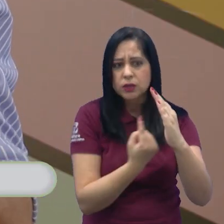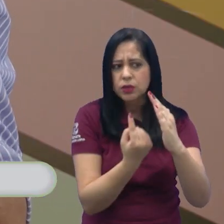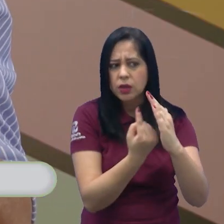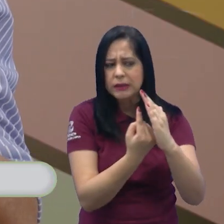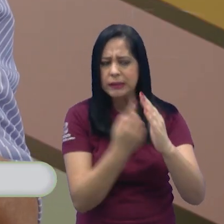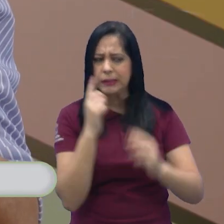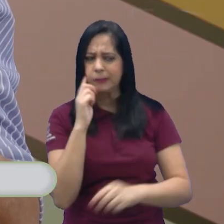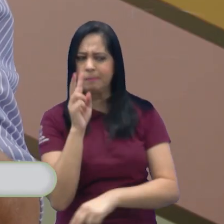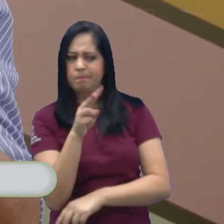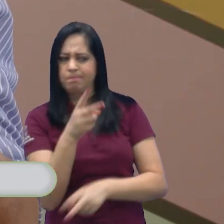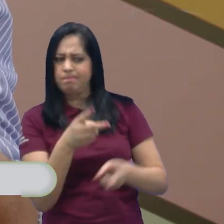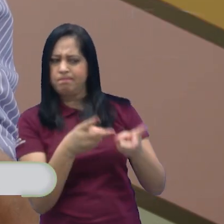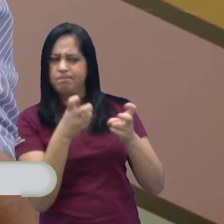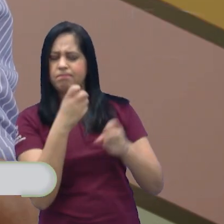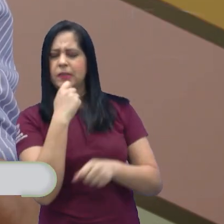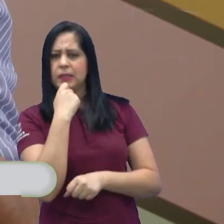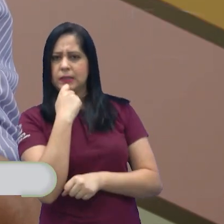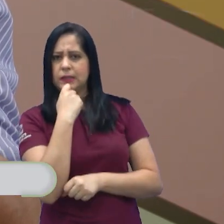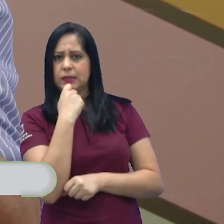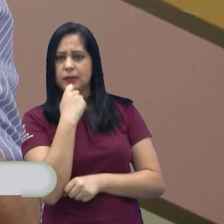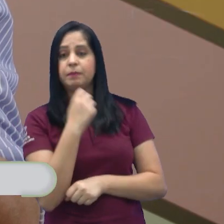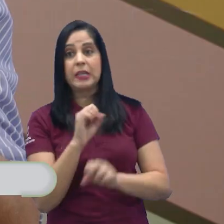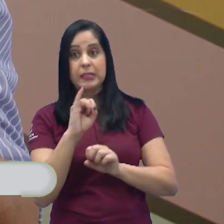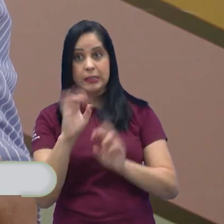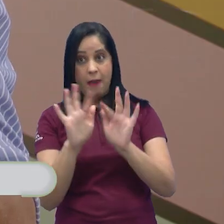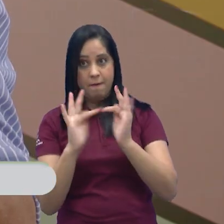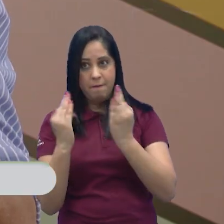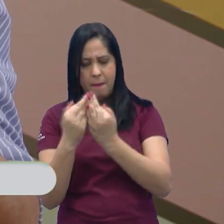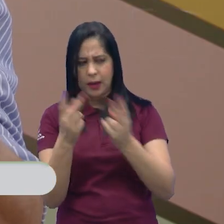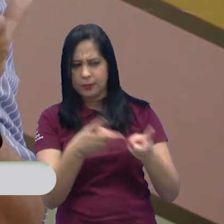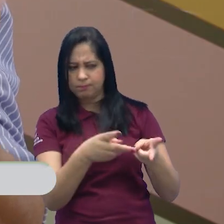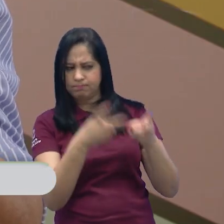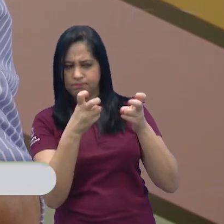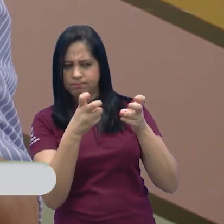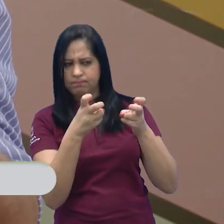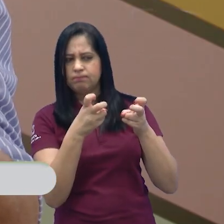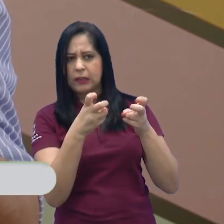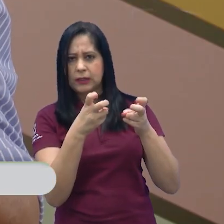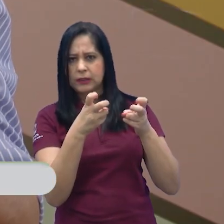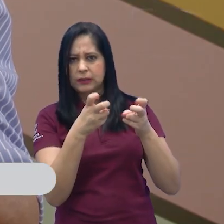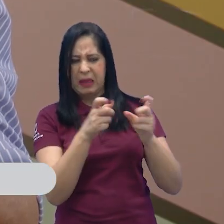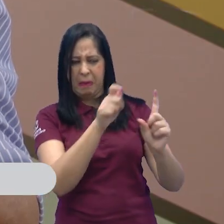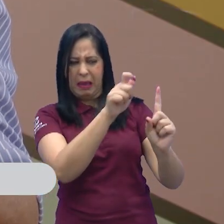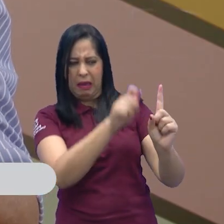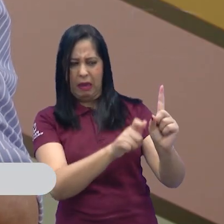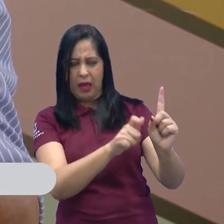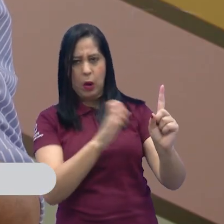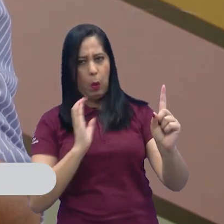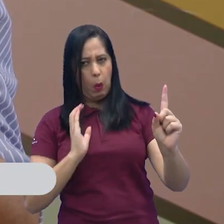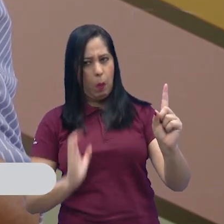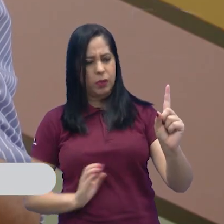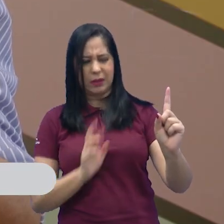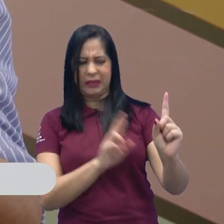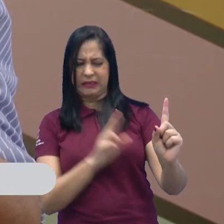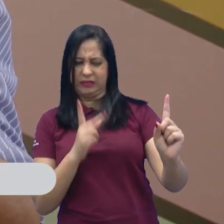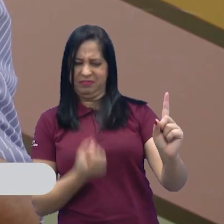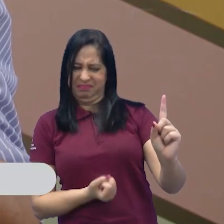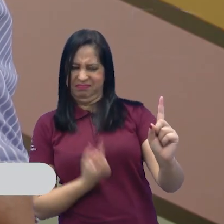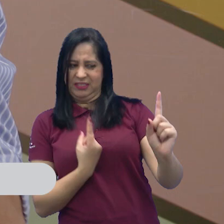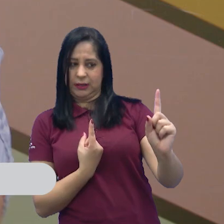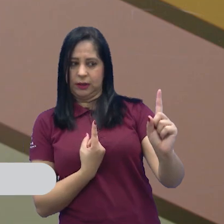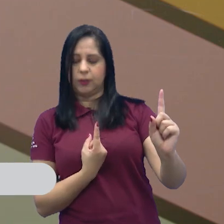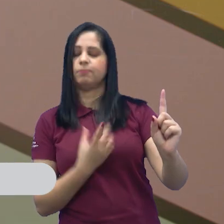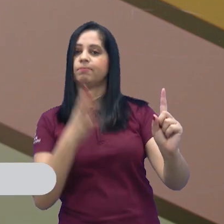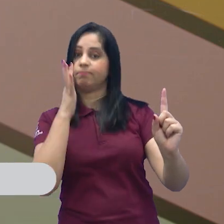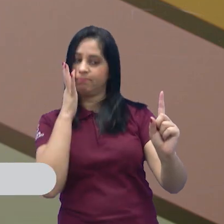Então, quando percebemos que está tendo uma conduta, um comportamento diferente, é sempre um alerta.